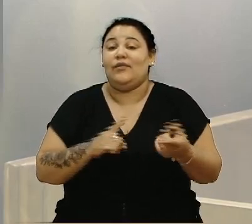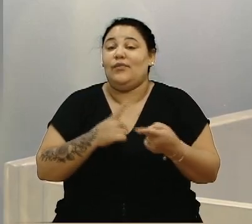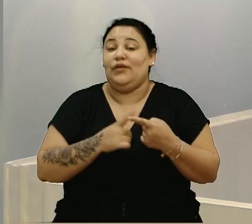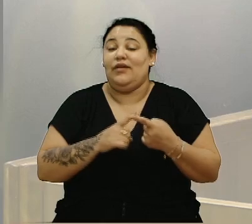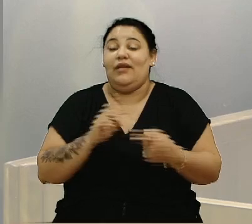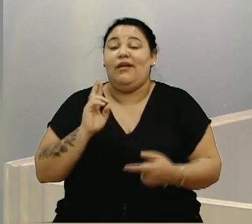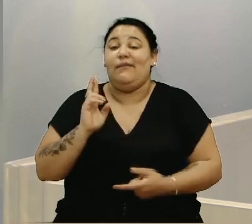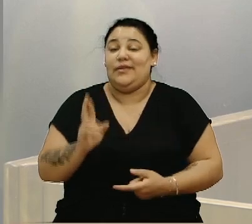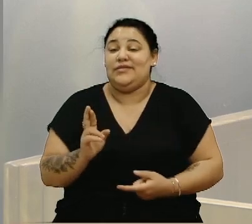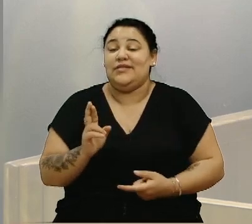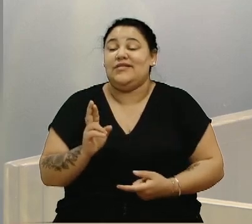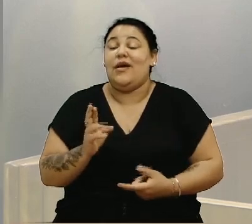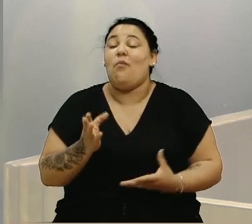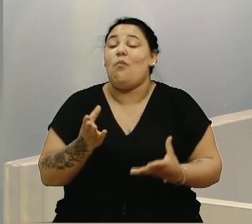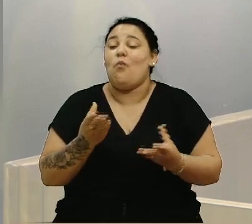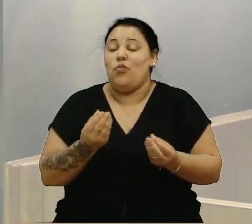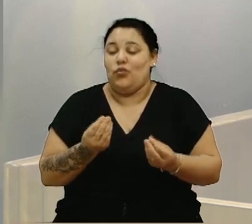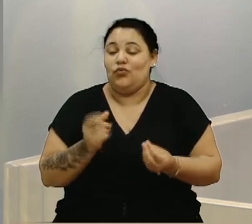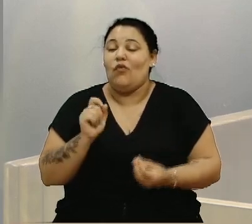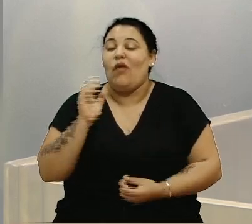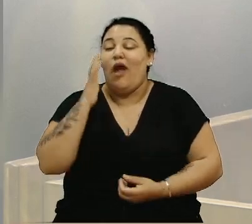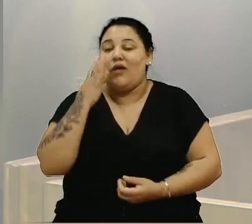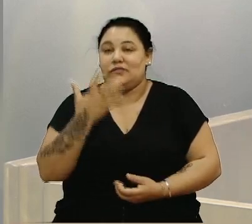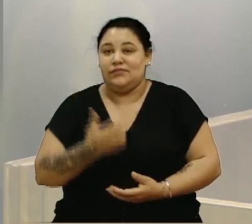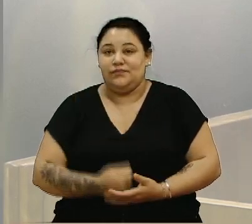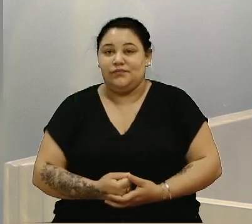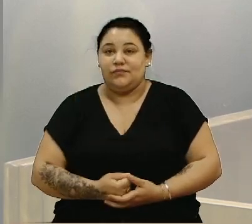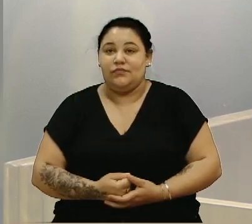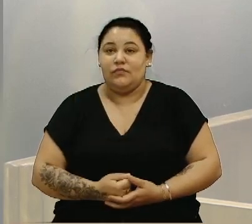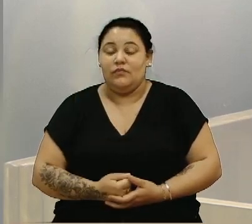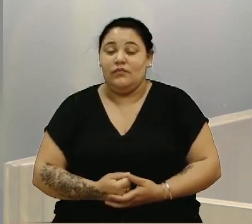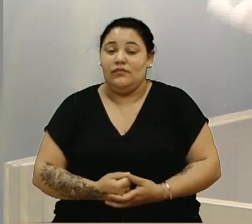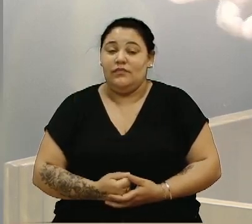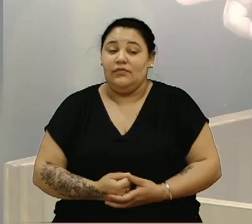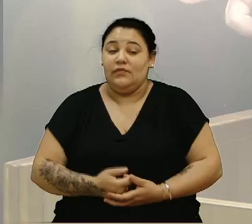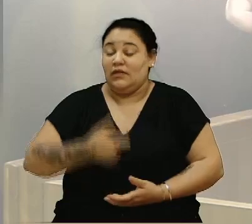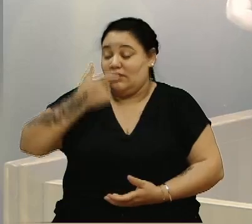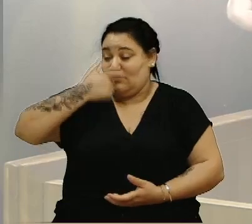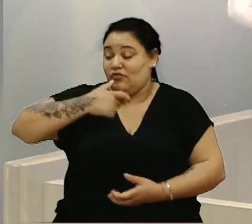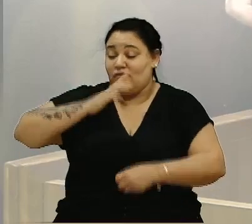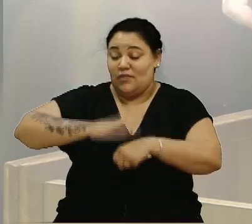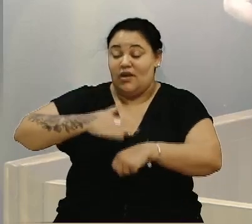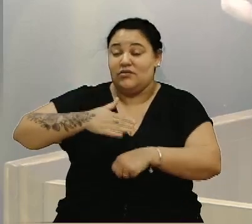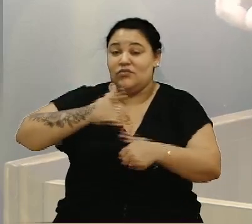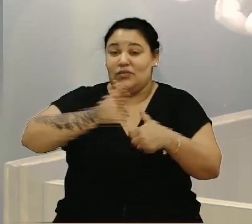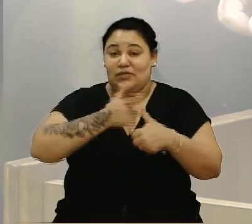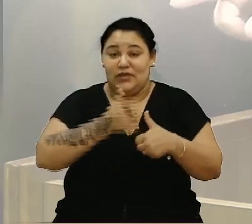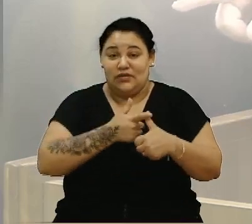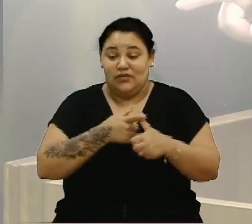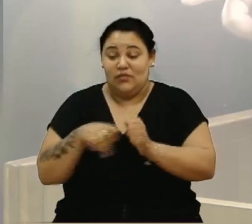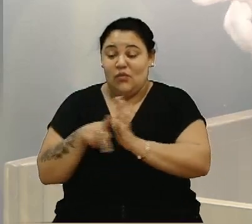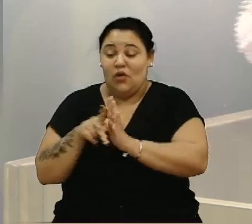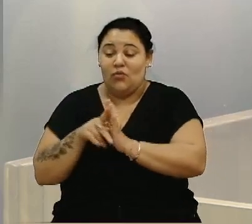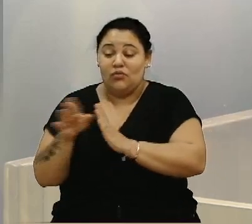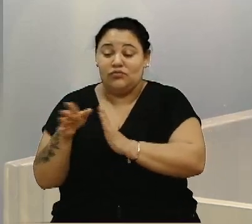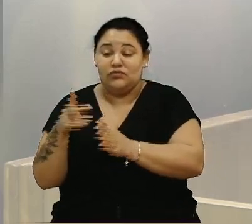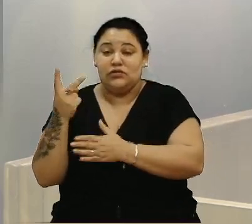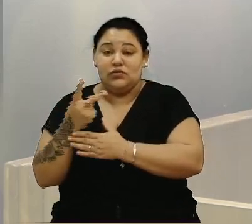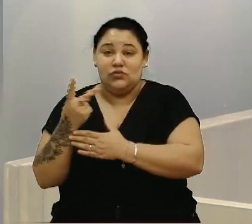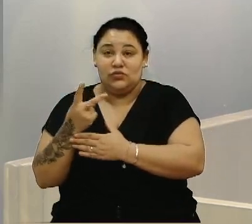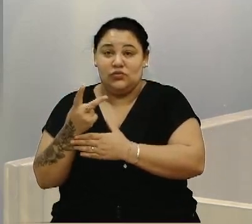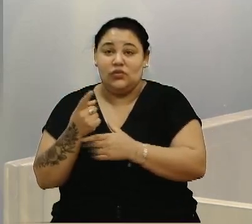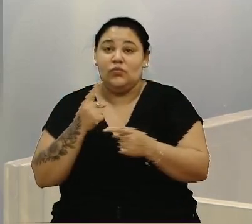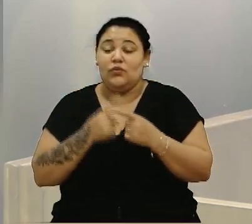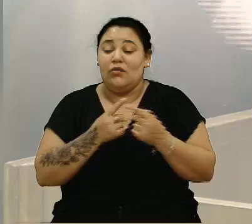muito do que aconteceu. E talvez digam mais no primeiro turno do que no próprio segundo turno. Porque no segundo turno muitas